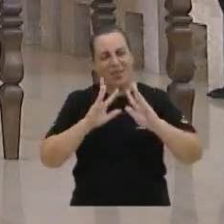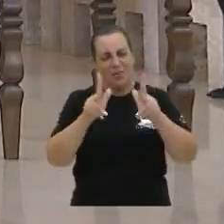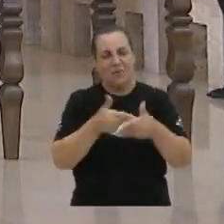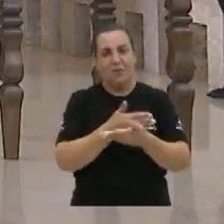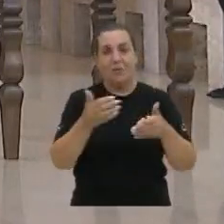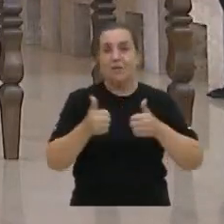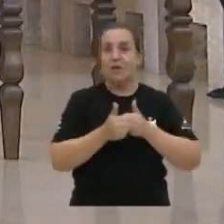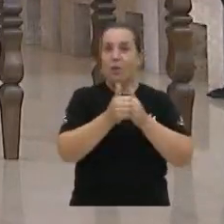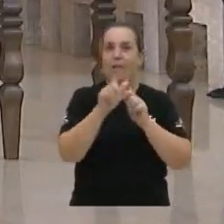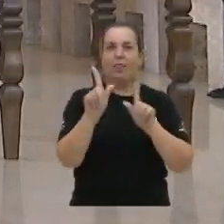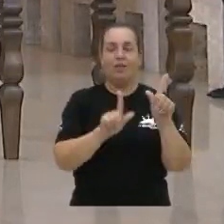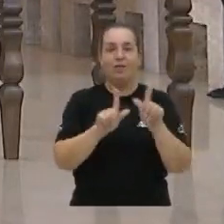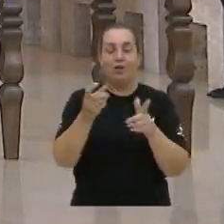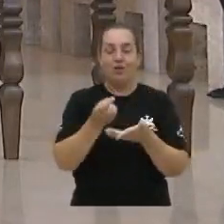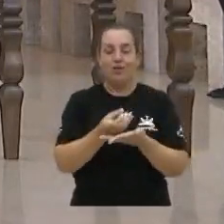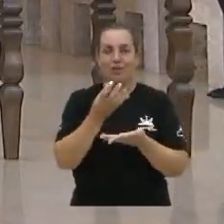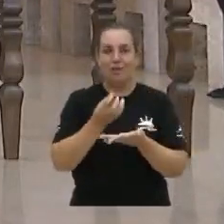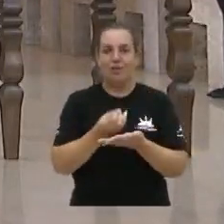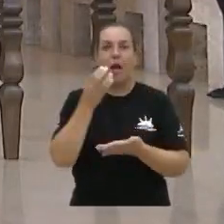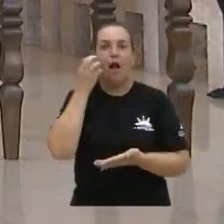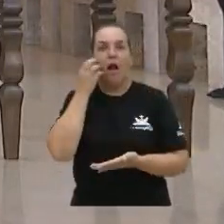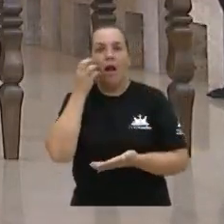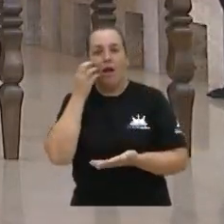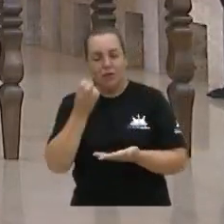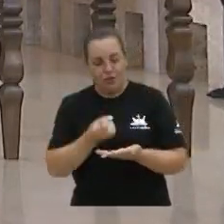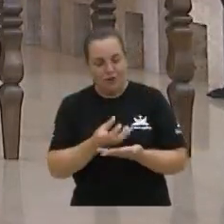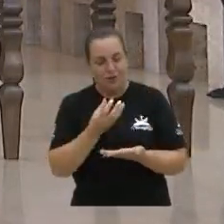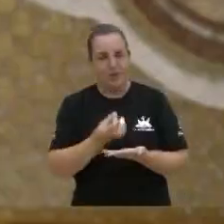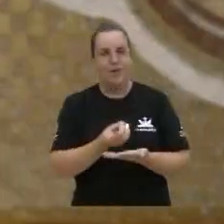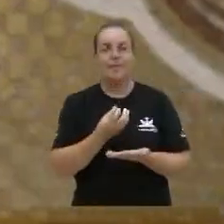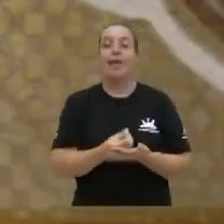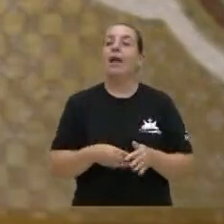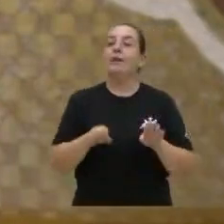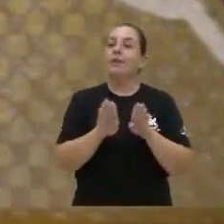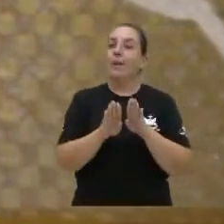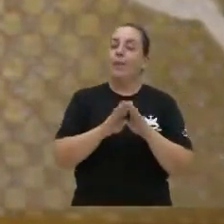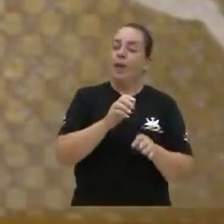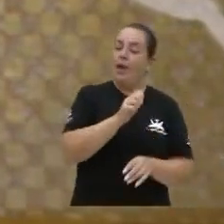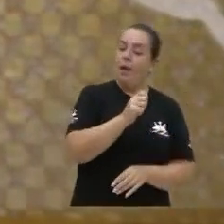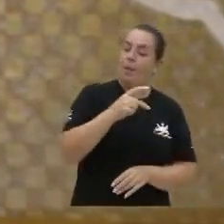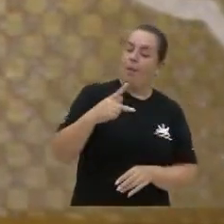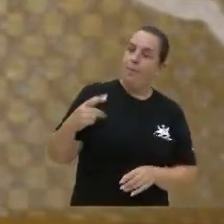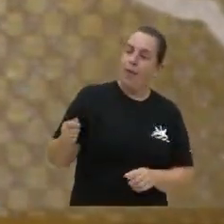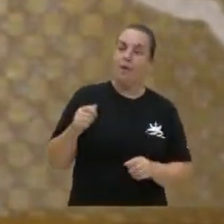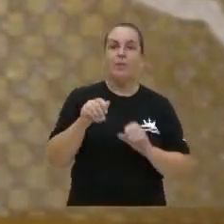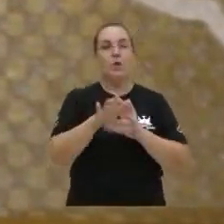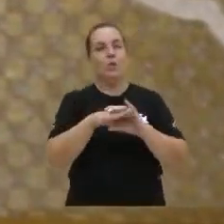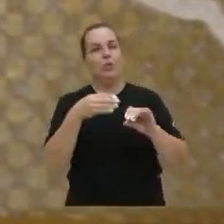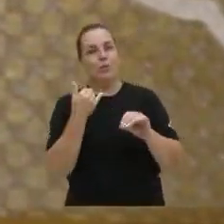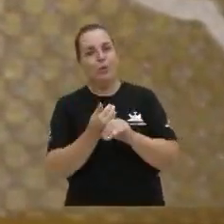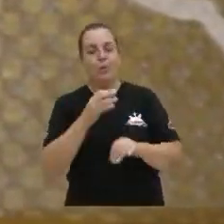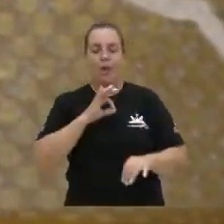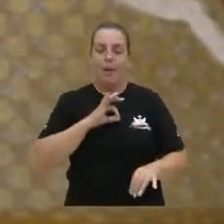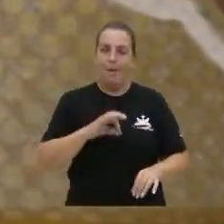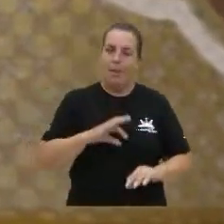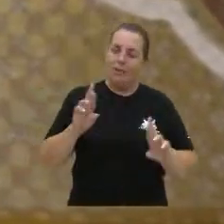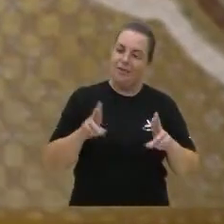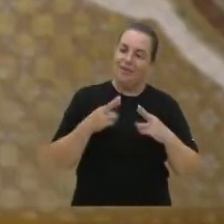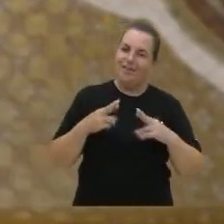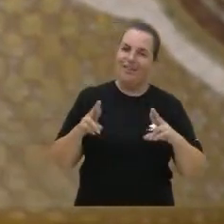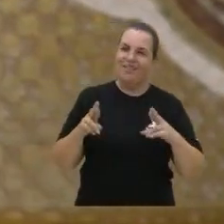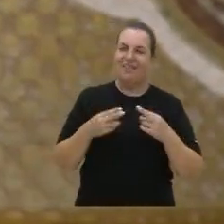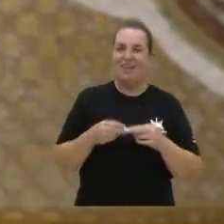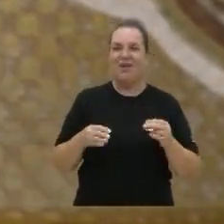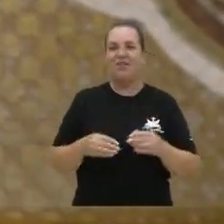TV Evangelizar, Rádio Evangelizar, pelos aplicativos YouTube Padre Manzotti.